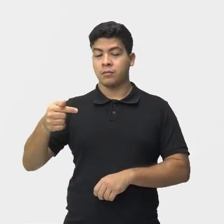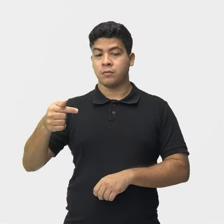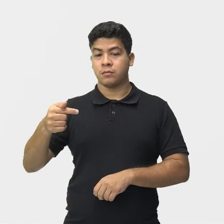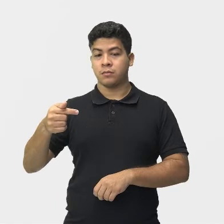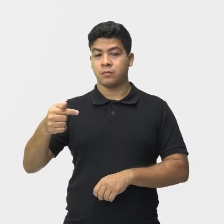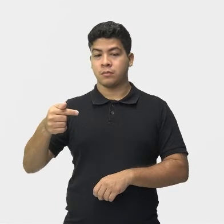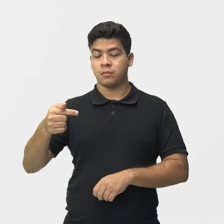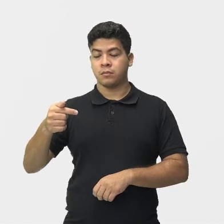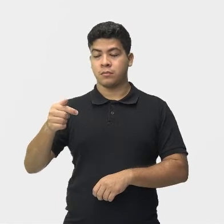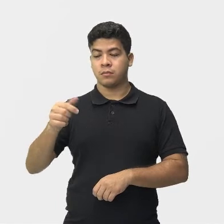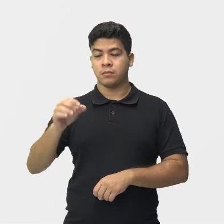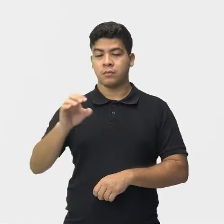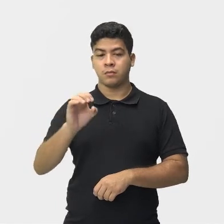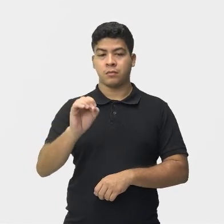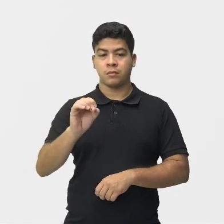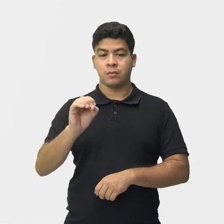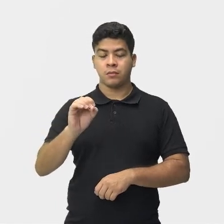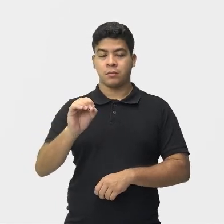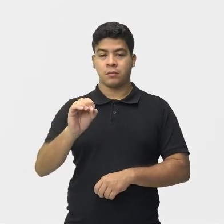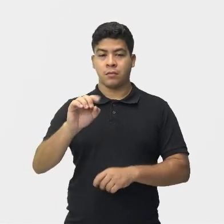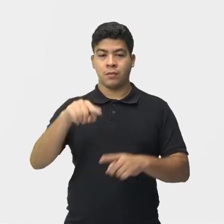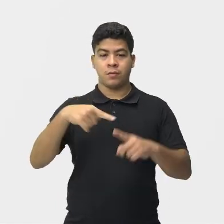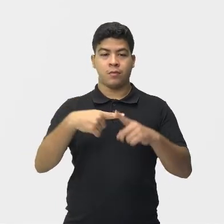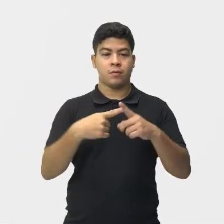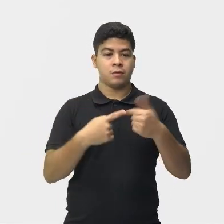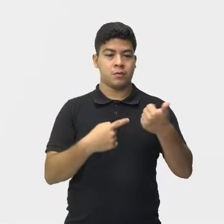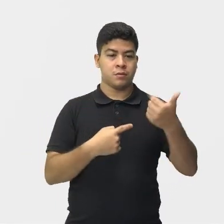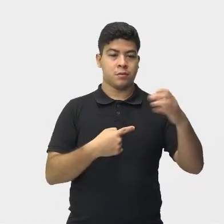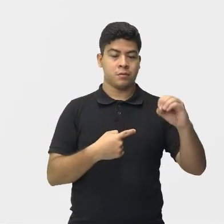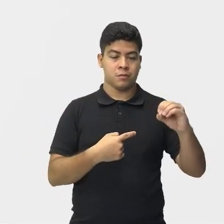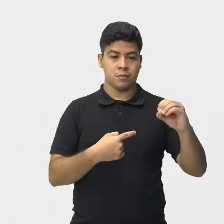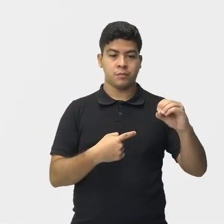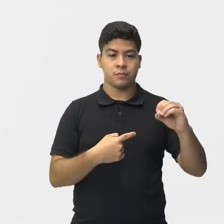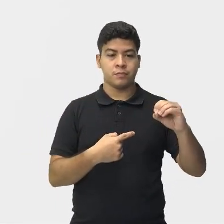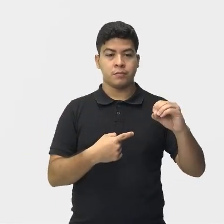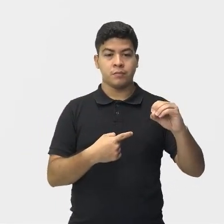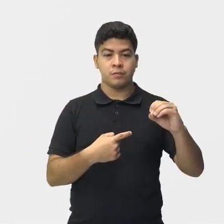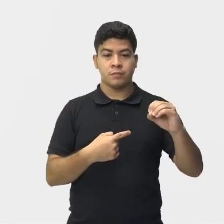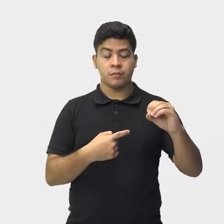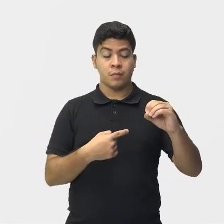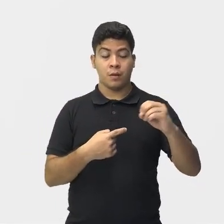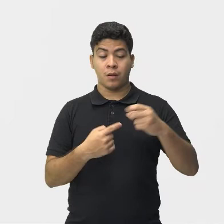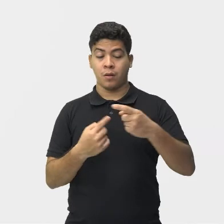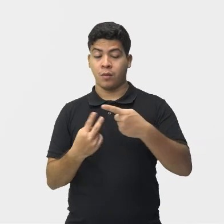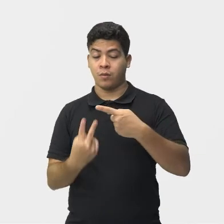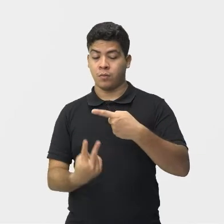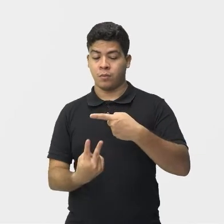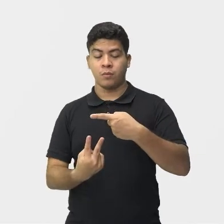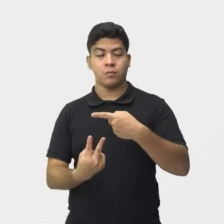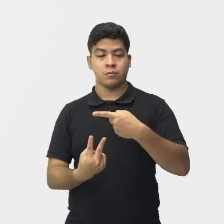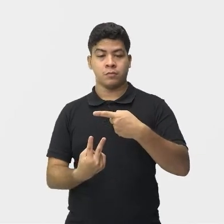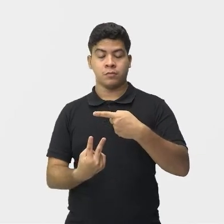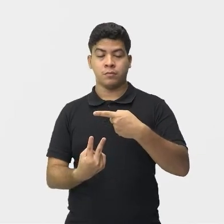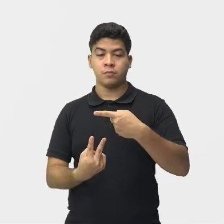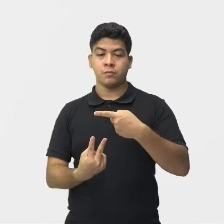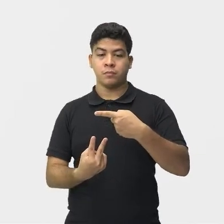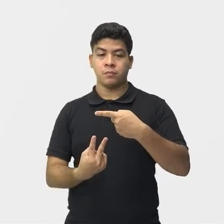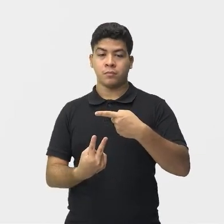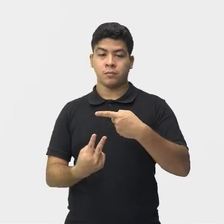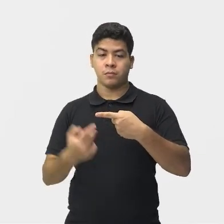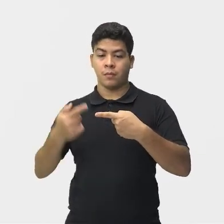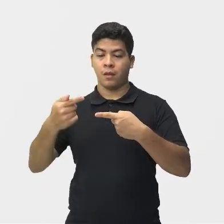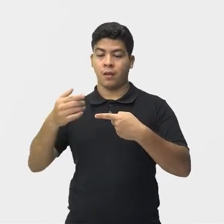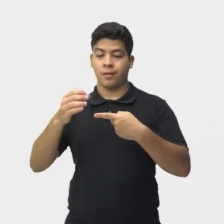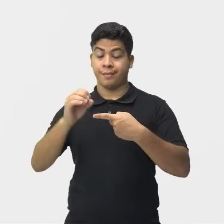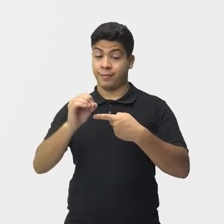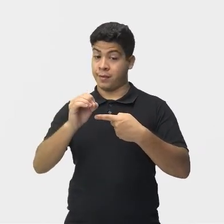que vale 10. Então, aqui está, ó, a altura vale 10. E o 2 é da fórmula, né? Tem que ser dividido por 2. Tem que